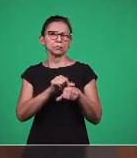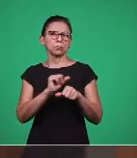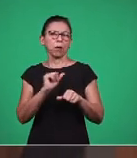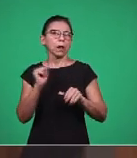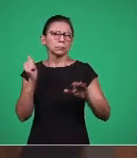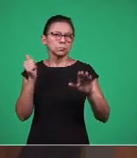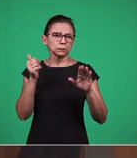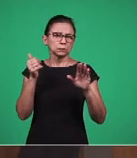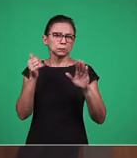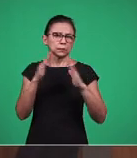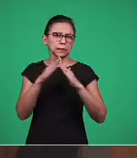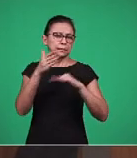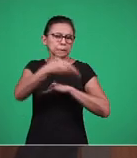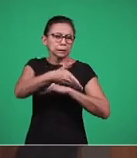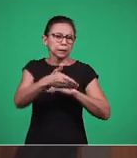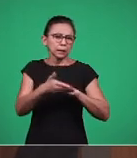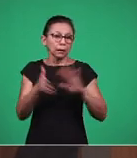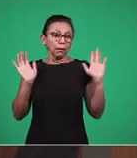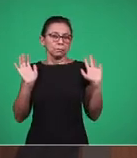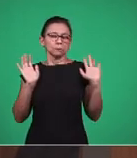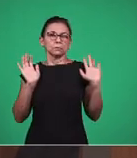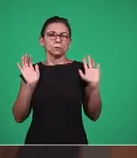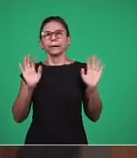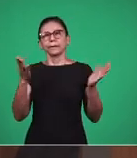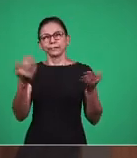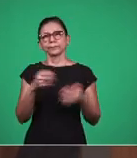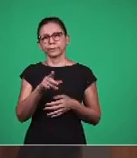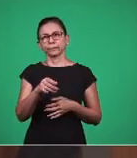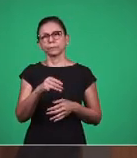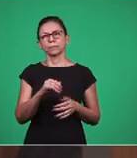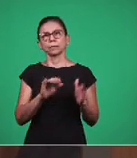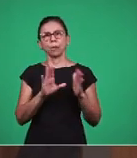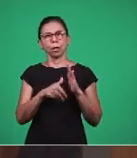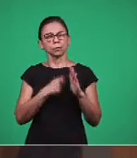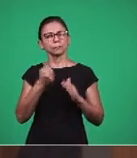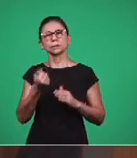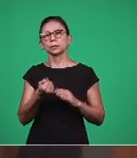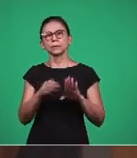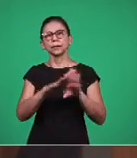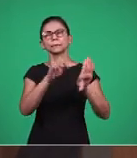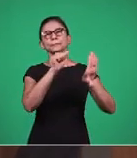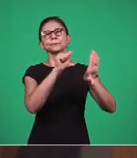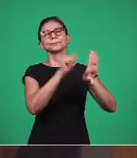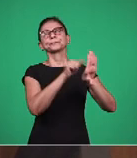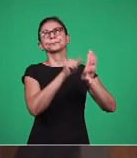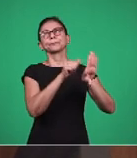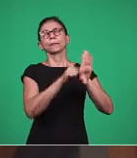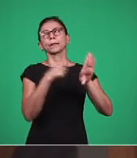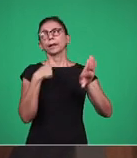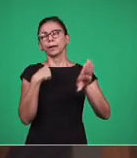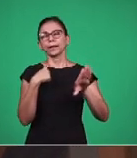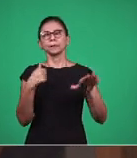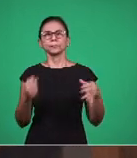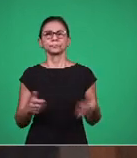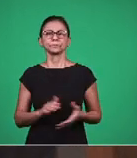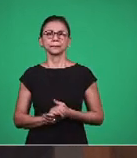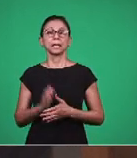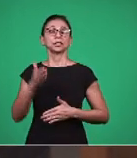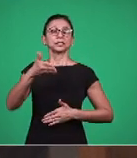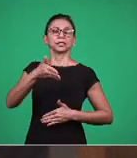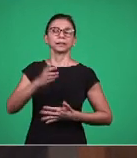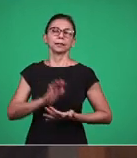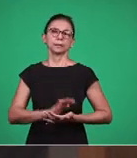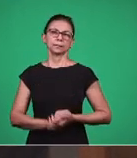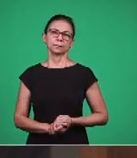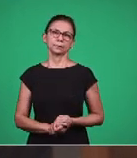não sabia, ele não avisou. Ó, estou chegando, hein? Não, ele não fala nada disso. Você pega de surpresa, você chegou no outro dia, ele carregou